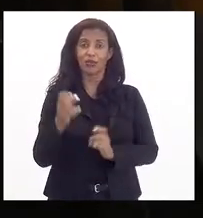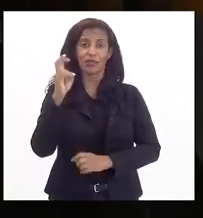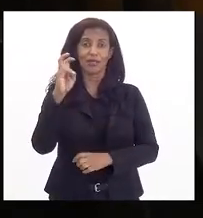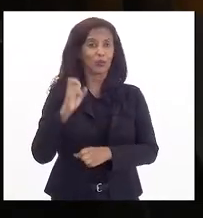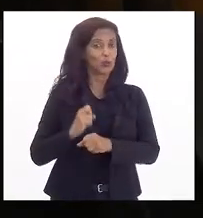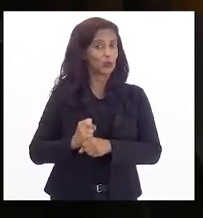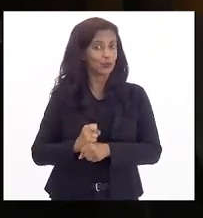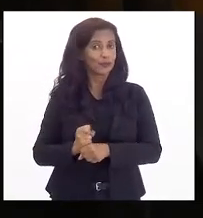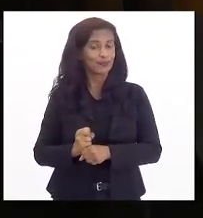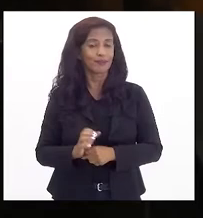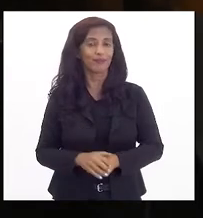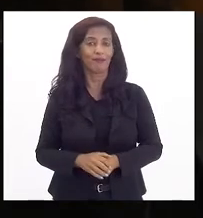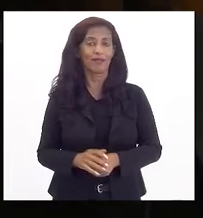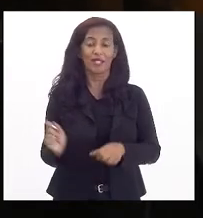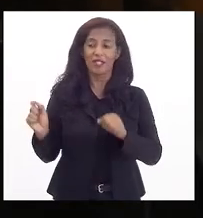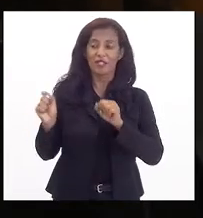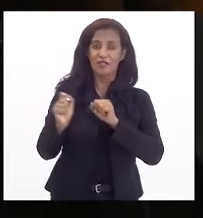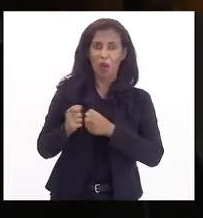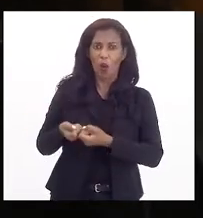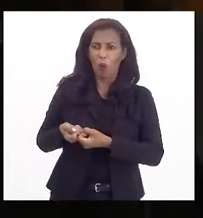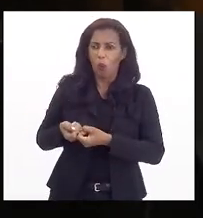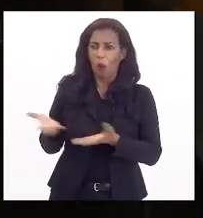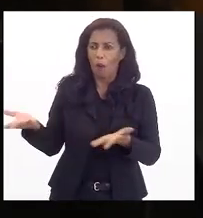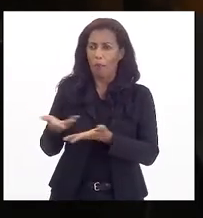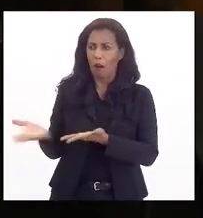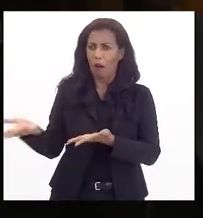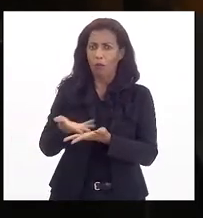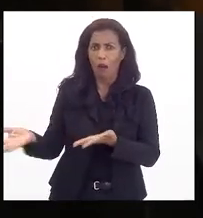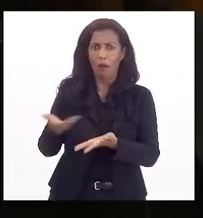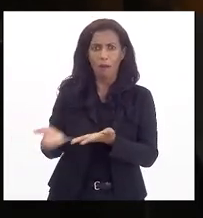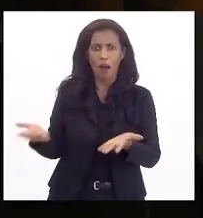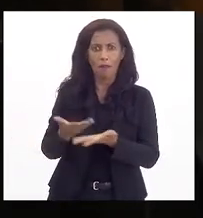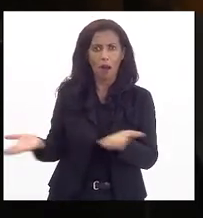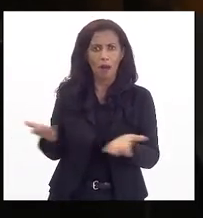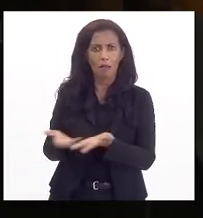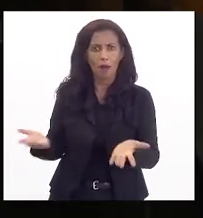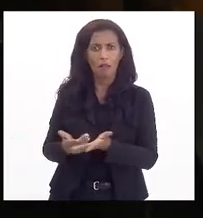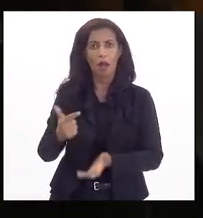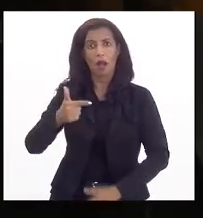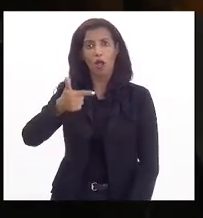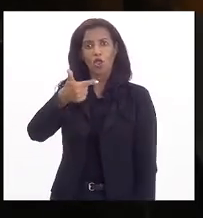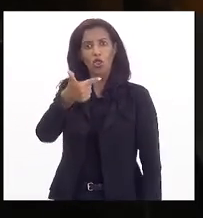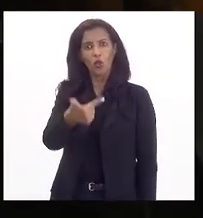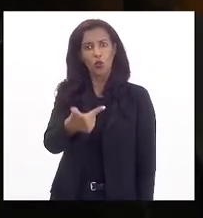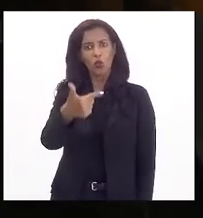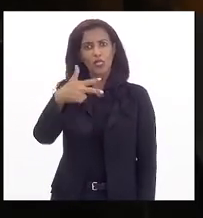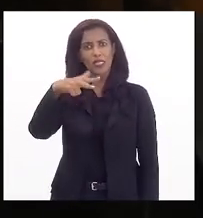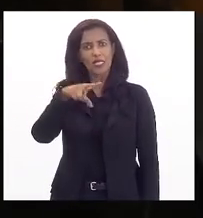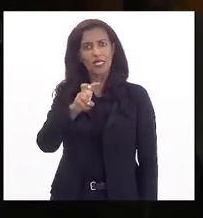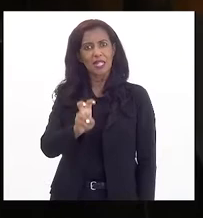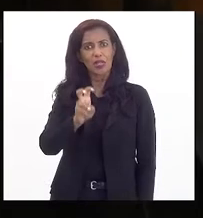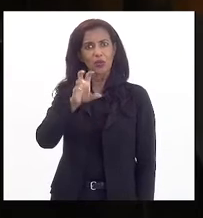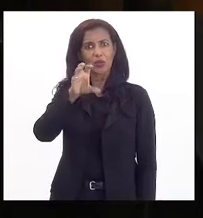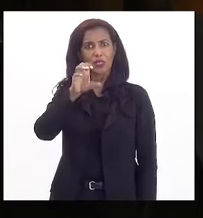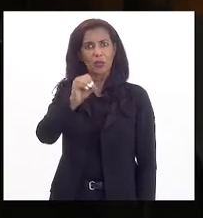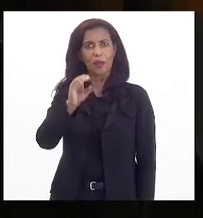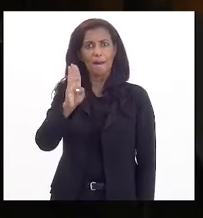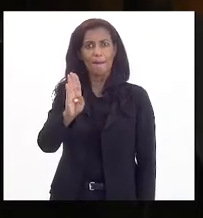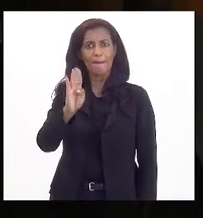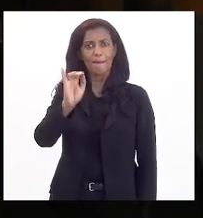5 anos fizeram gastos dedutíveis de 250 bilhões de